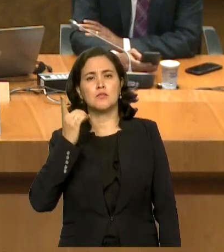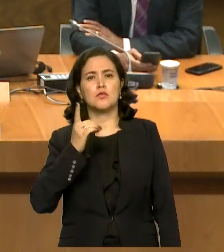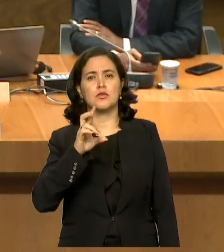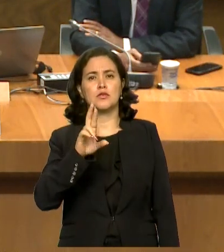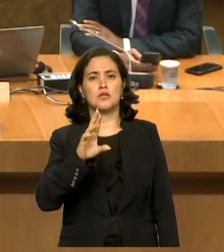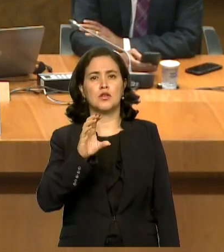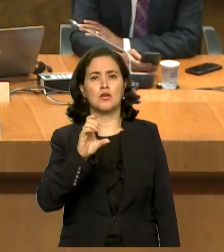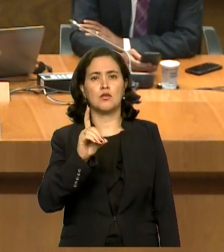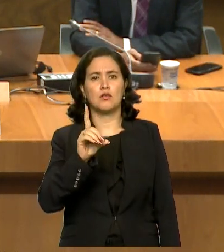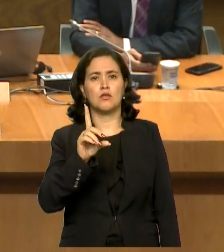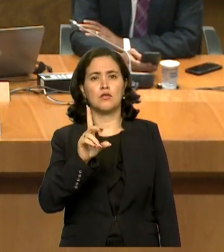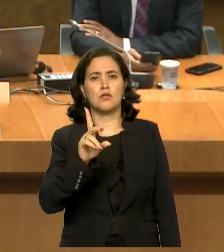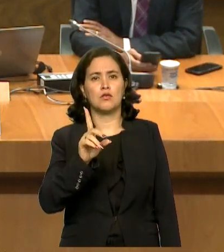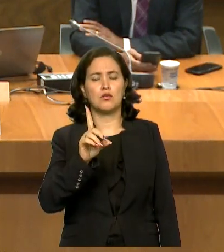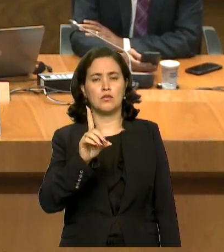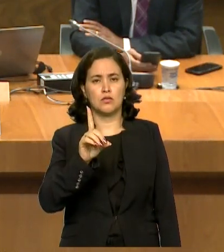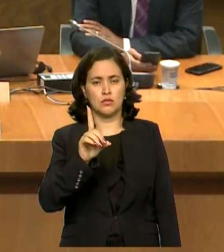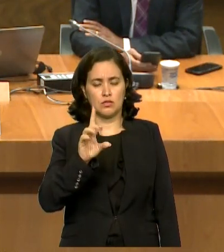Rodrigo Lago.